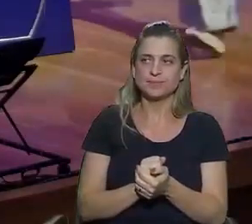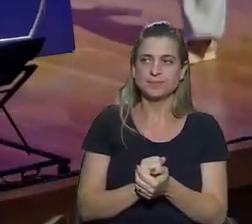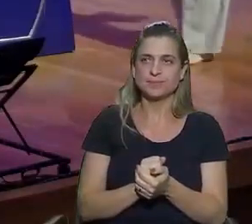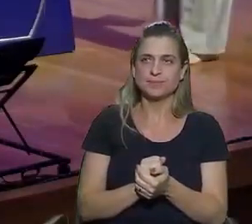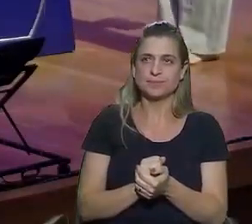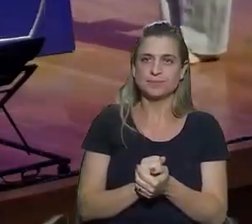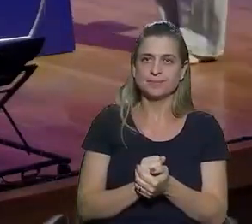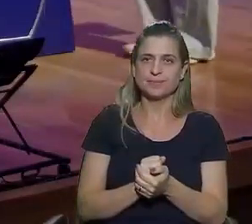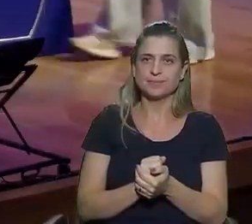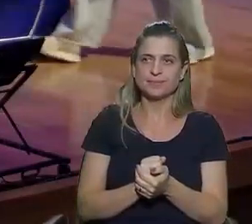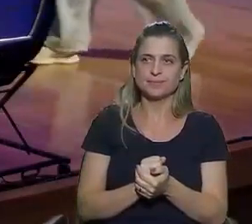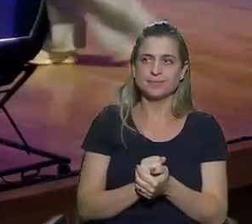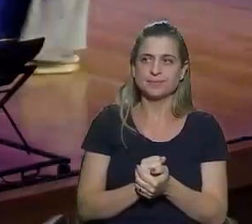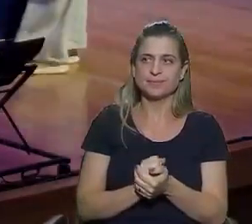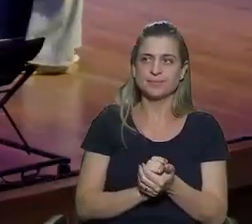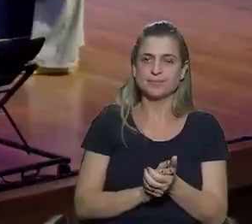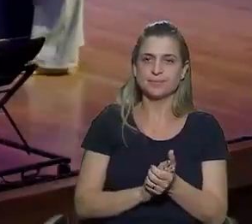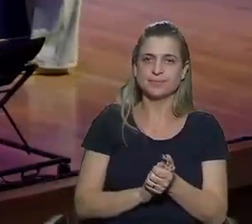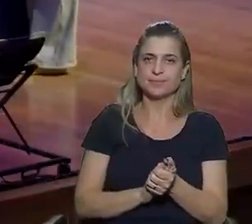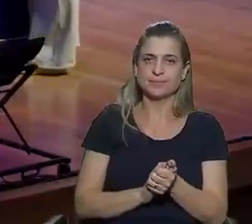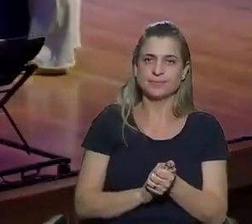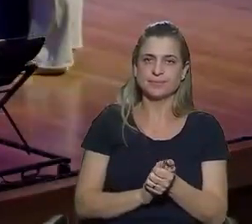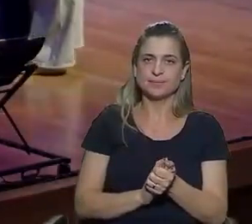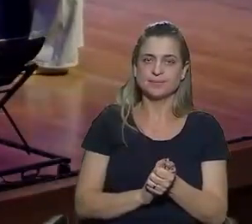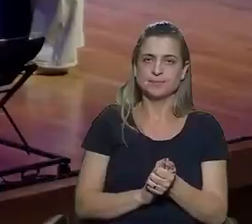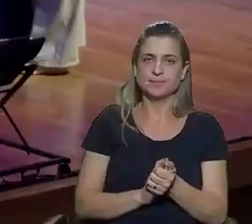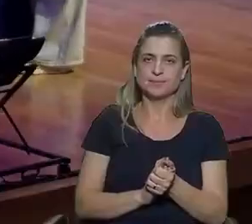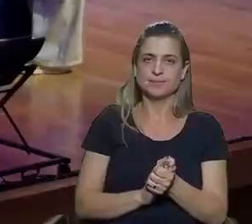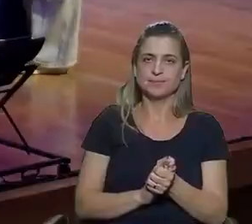Ótimo. Muito bom, muito bom. João. Muito bom. Uma boa